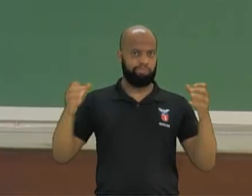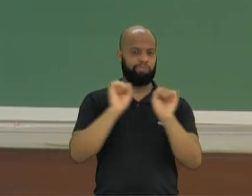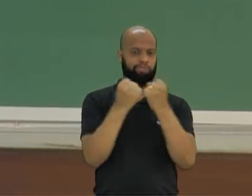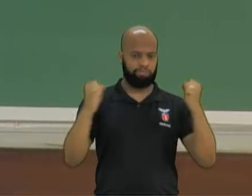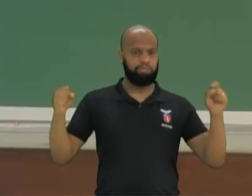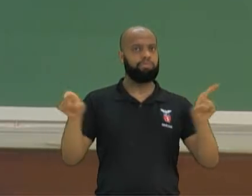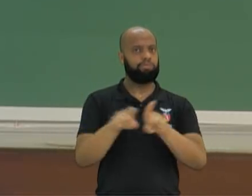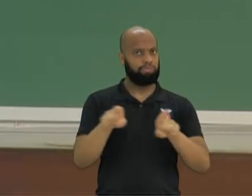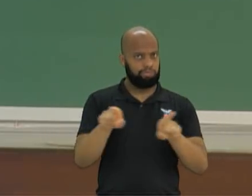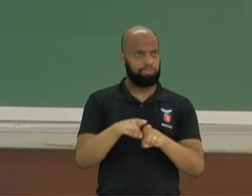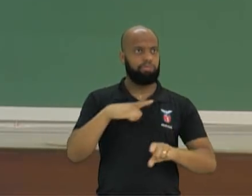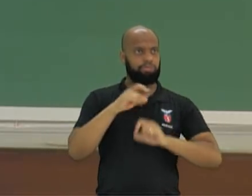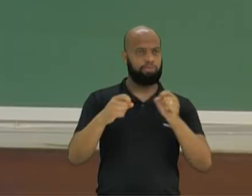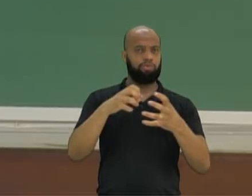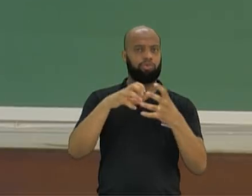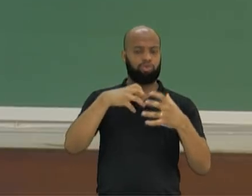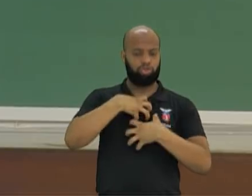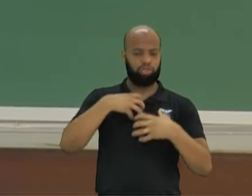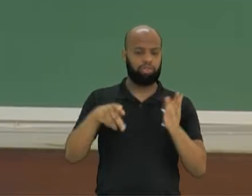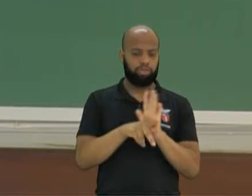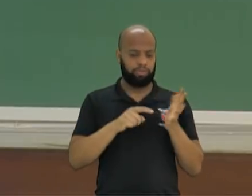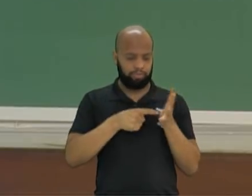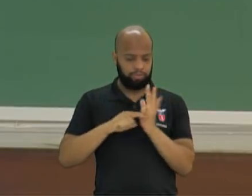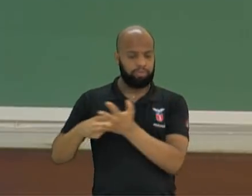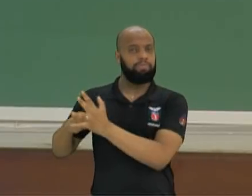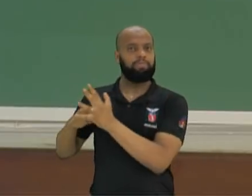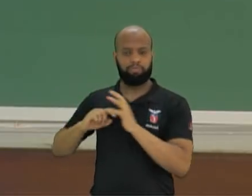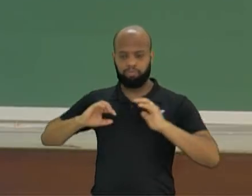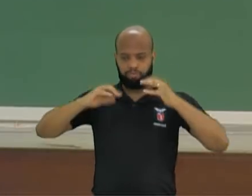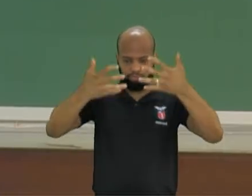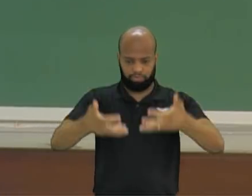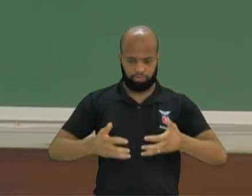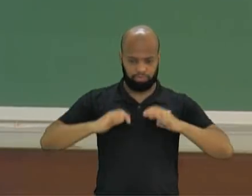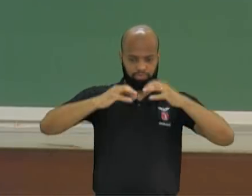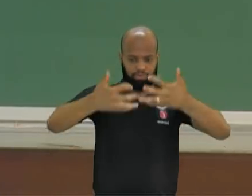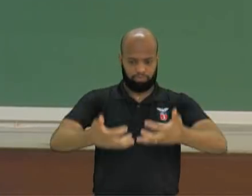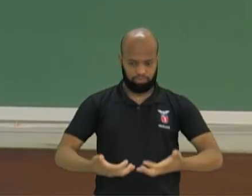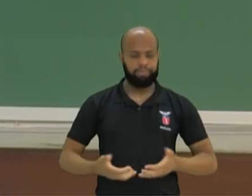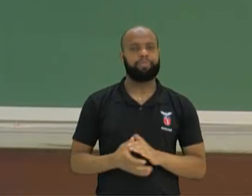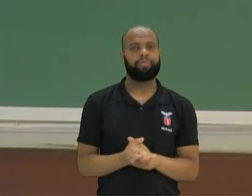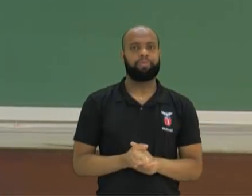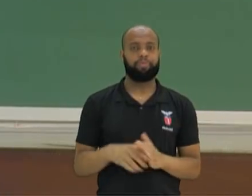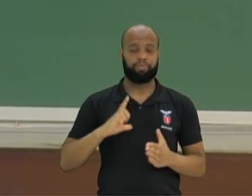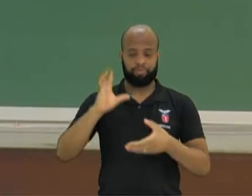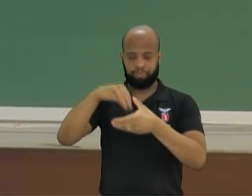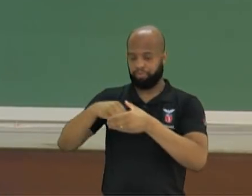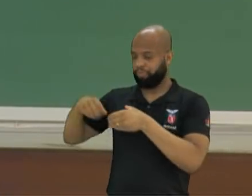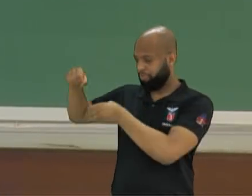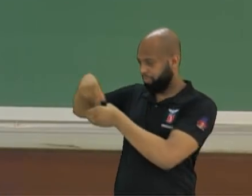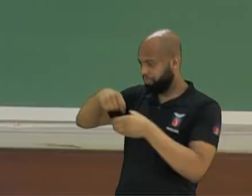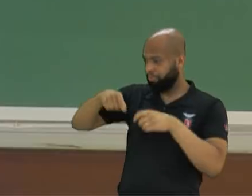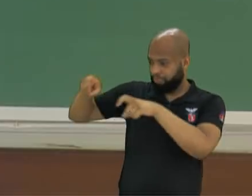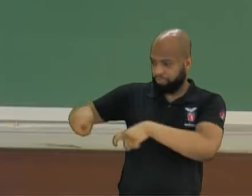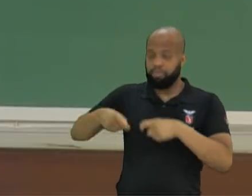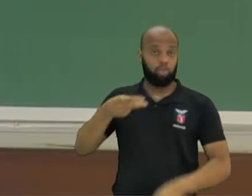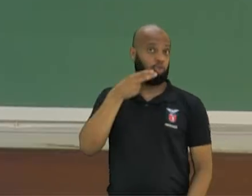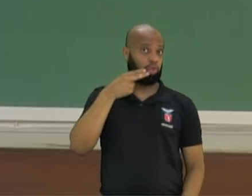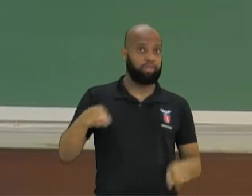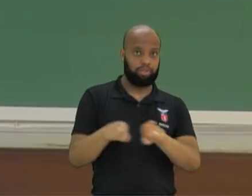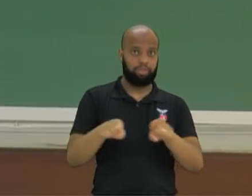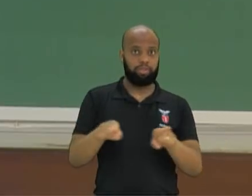e é extremamente mecanizada, essas atividades são mecanizadas. Na agricultura, o cultivo de tabaco, vinho e